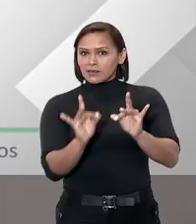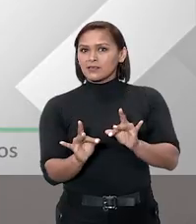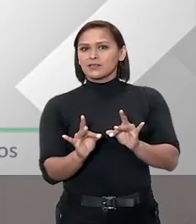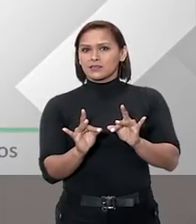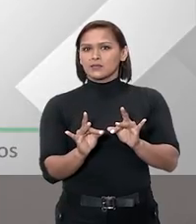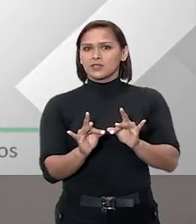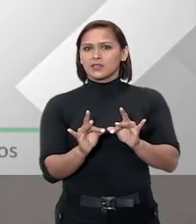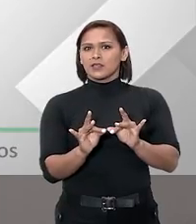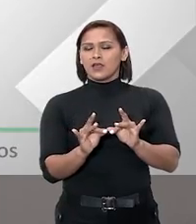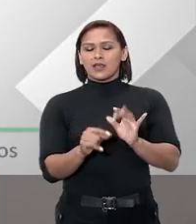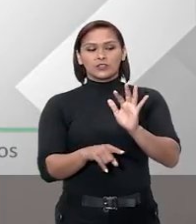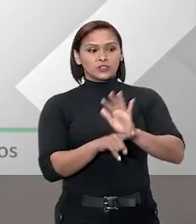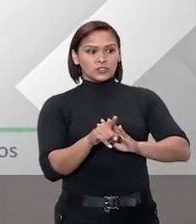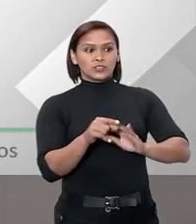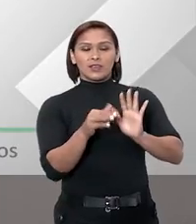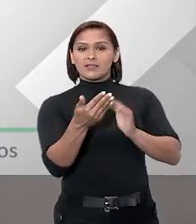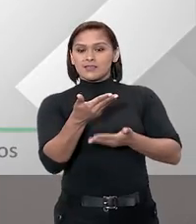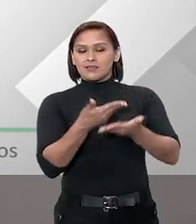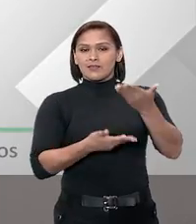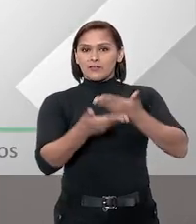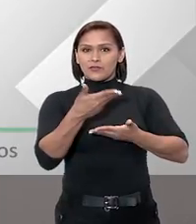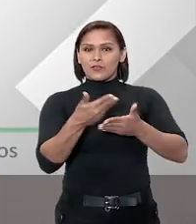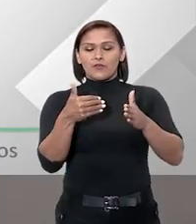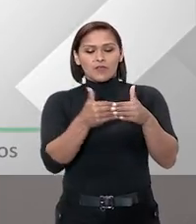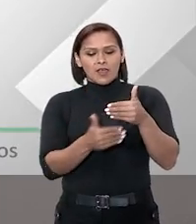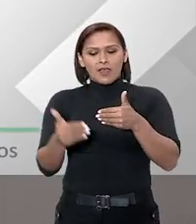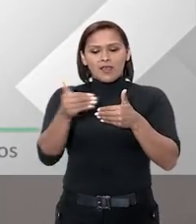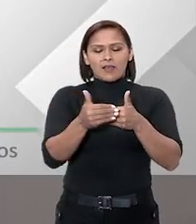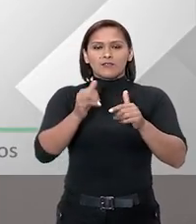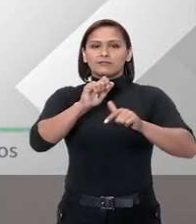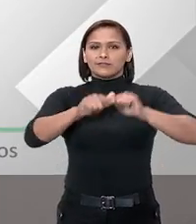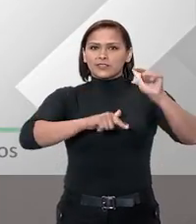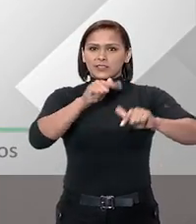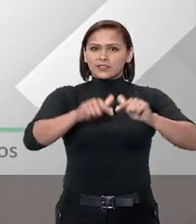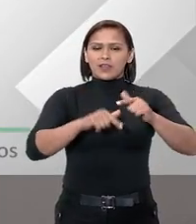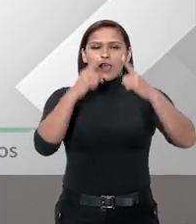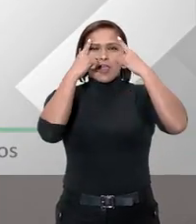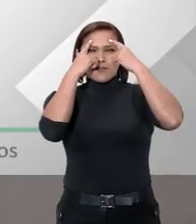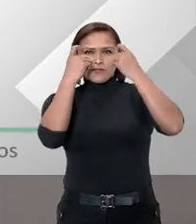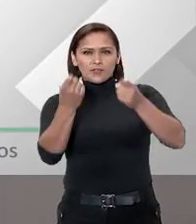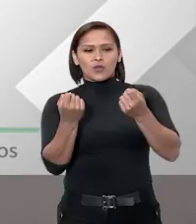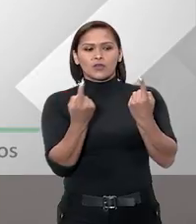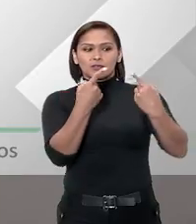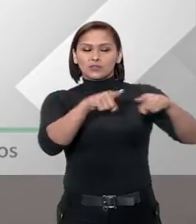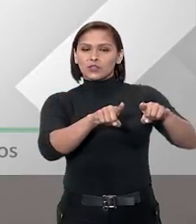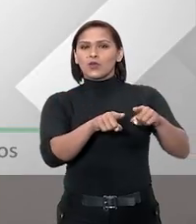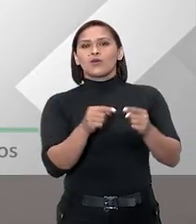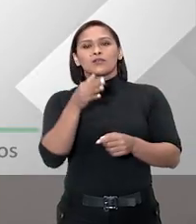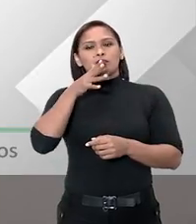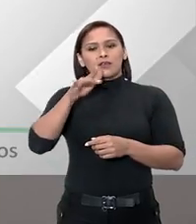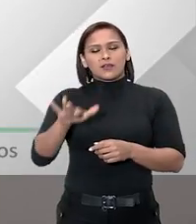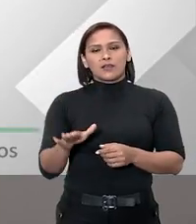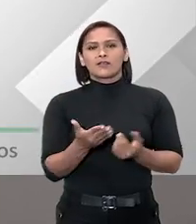sensibilidade de quem está envolvido com essas formas de violência contra criança